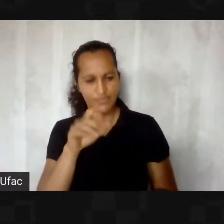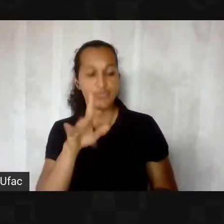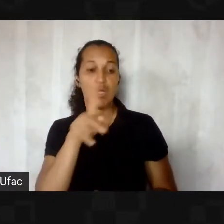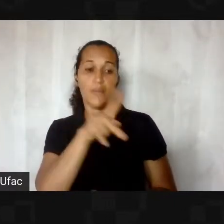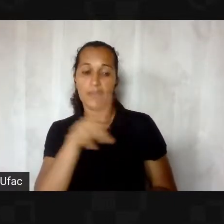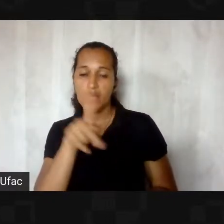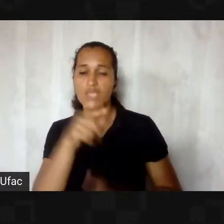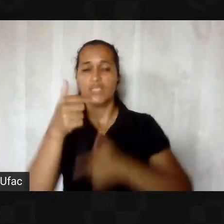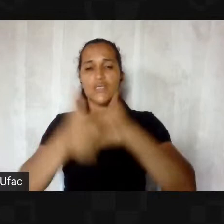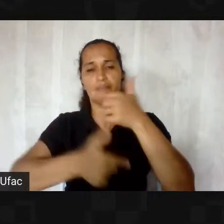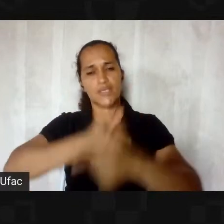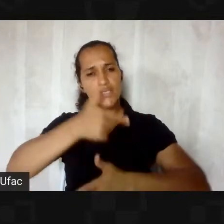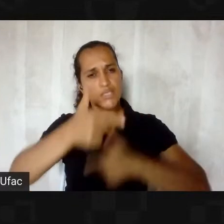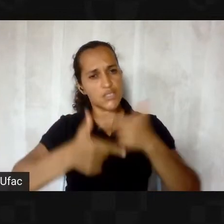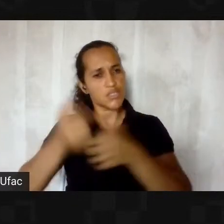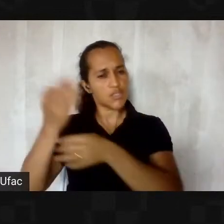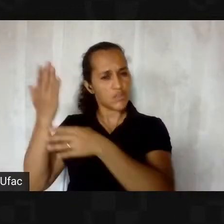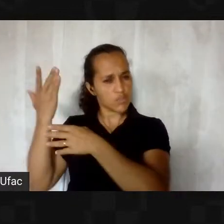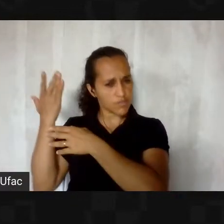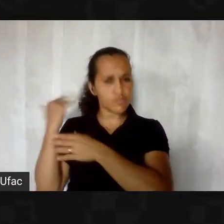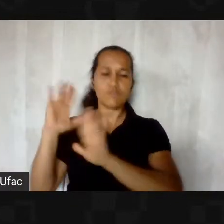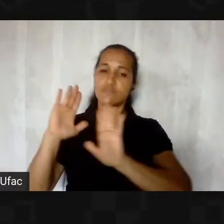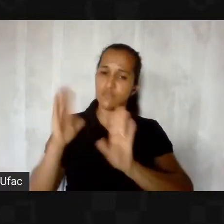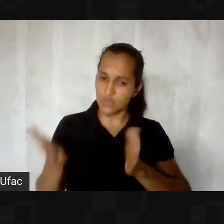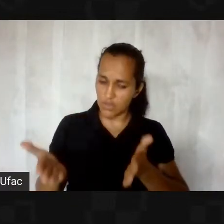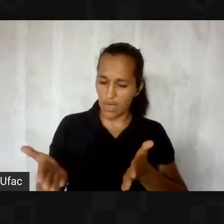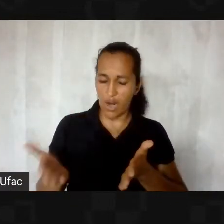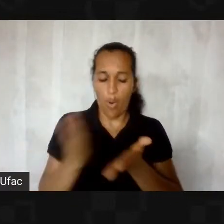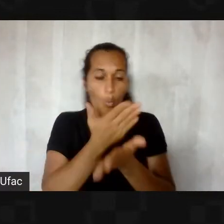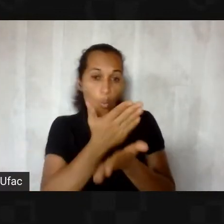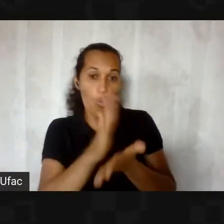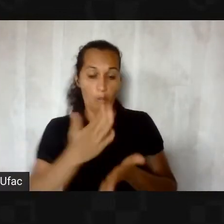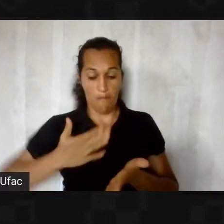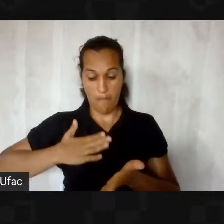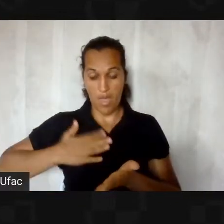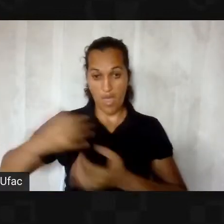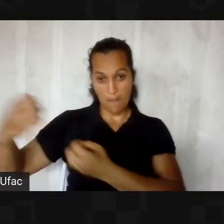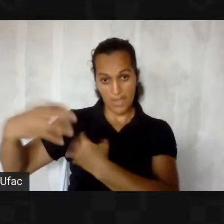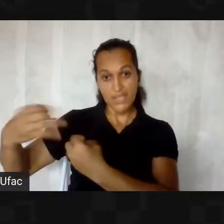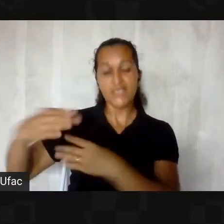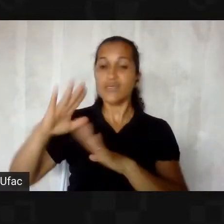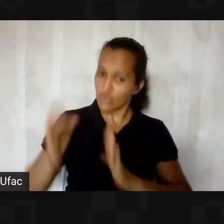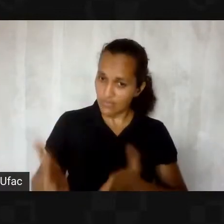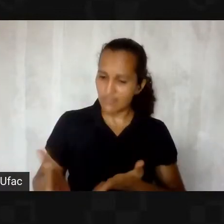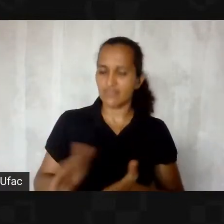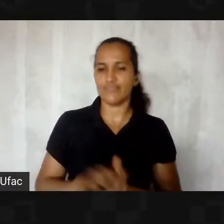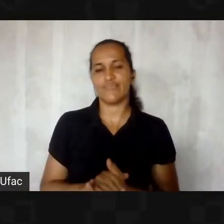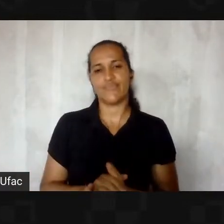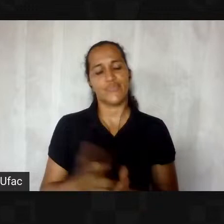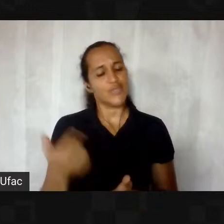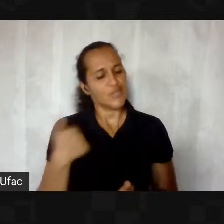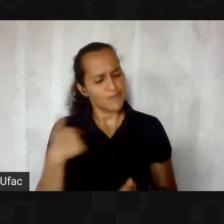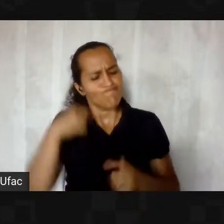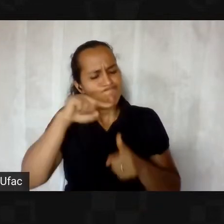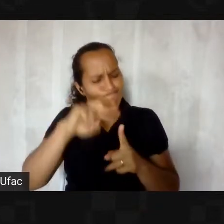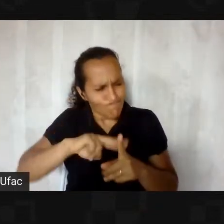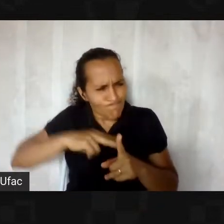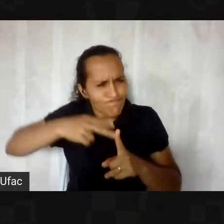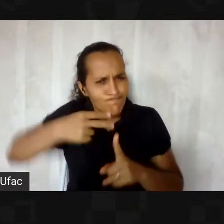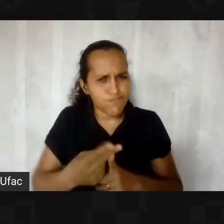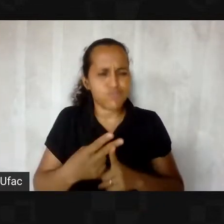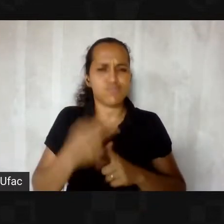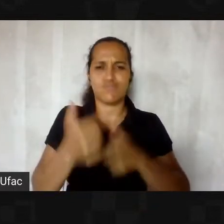há muito tempo, alguns tinham sido meus professores, e com mais razão, eu que eu tive que me desdobrar, porque já tinha